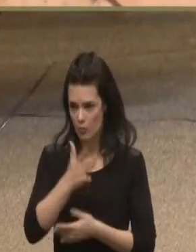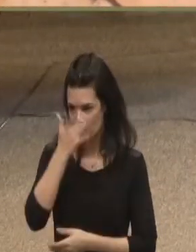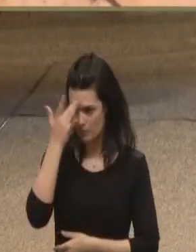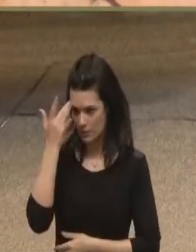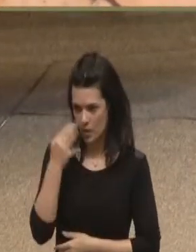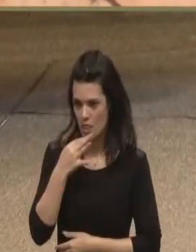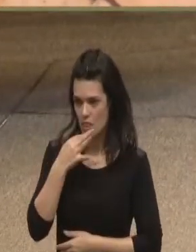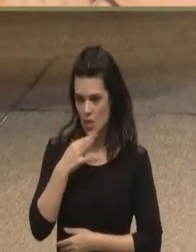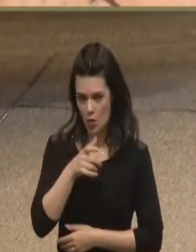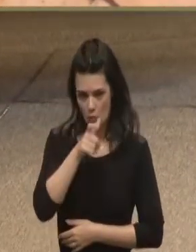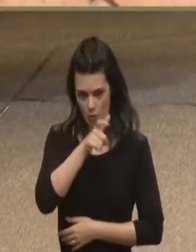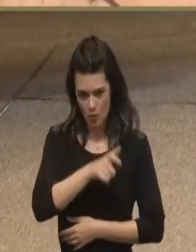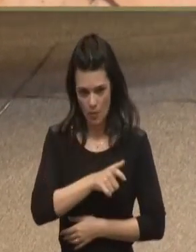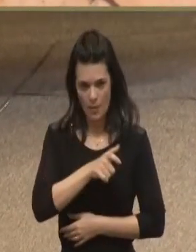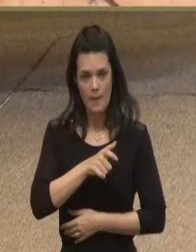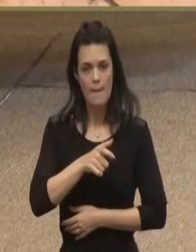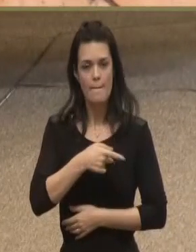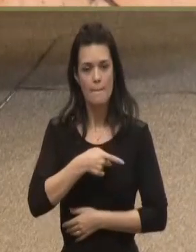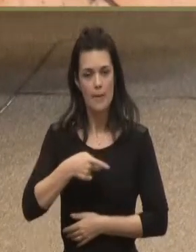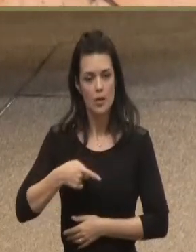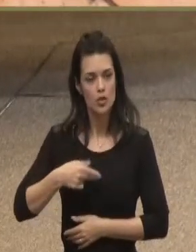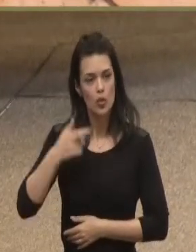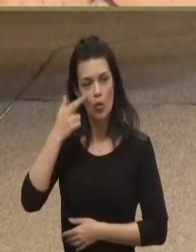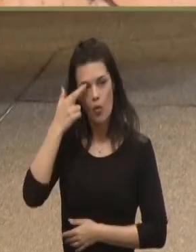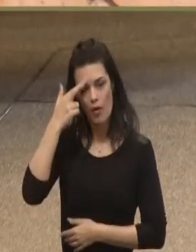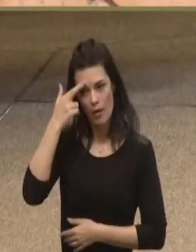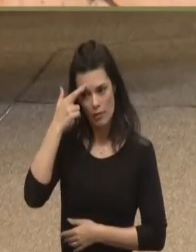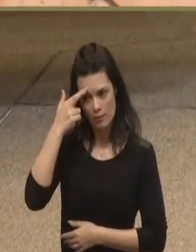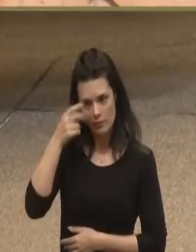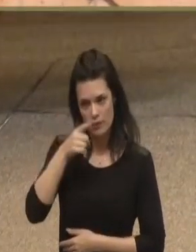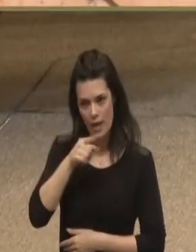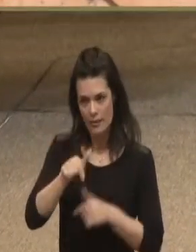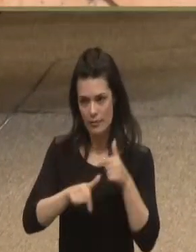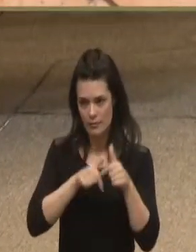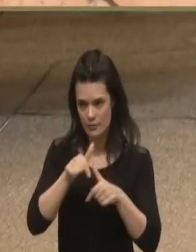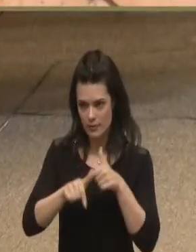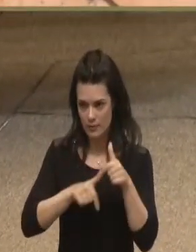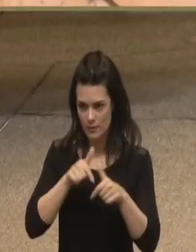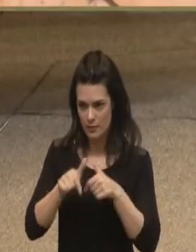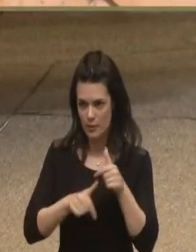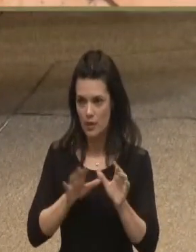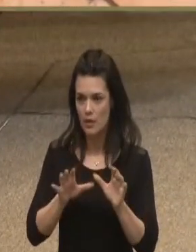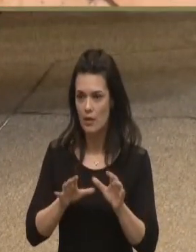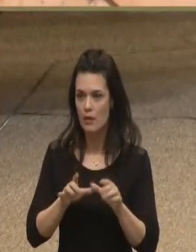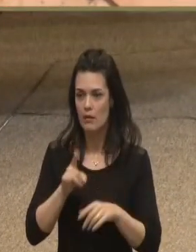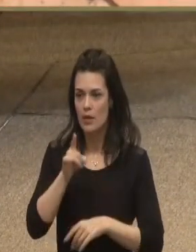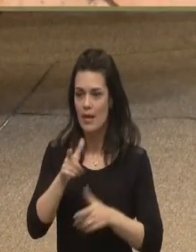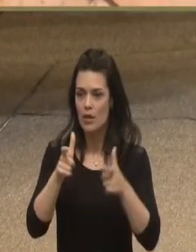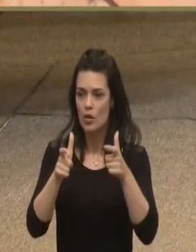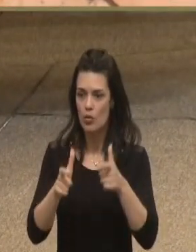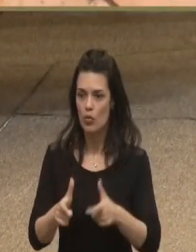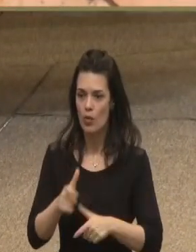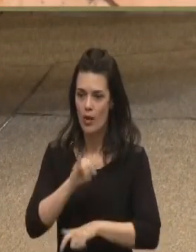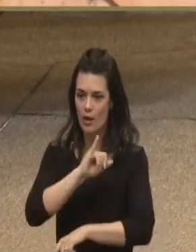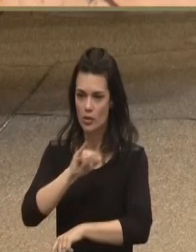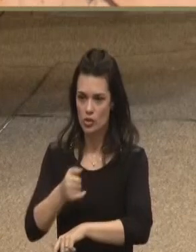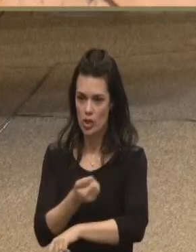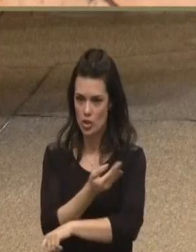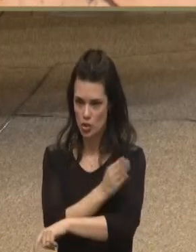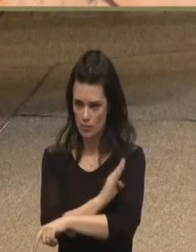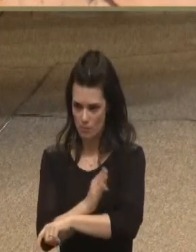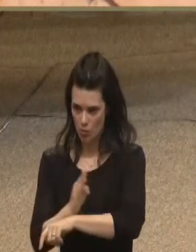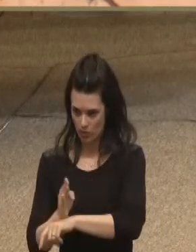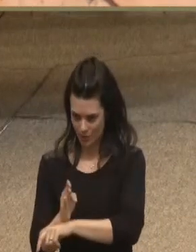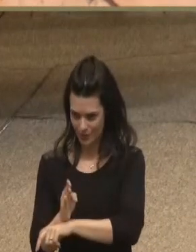pastor Renato é o nosso missionário ali na nossa congregação, no Jardim Botânico, professor de uma das nossas classes também,